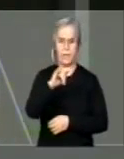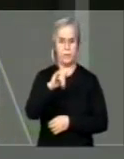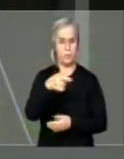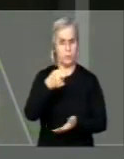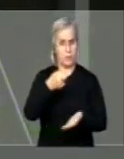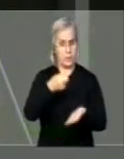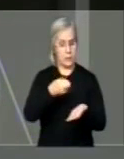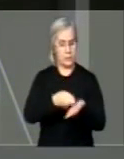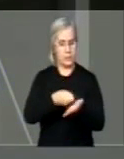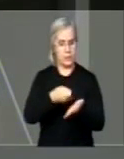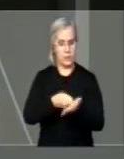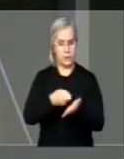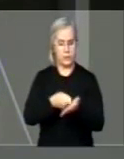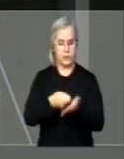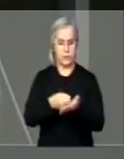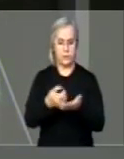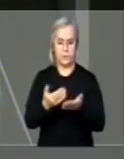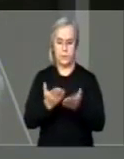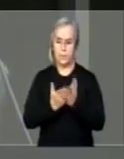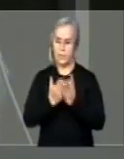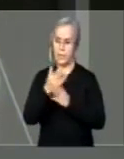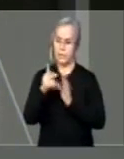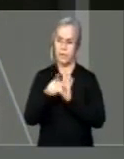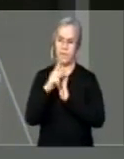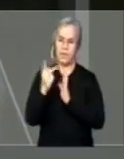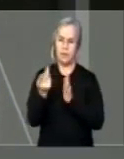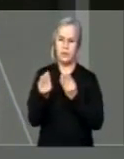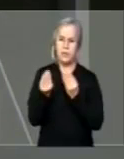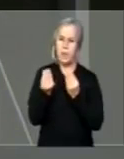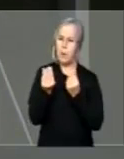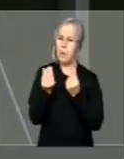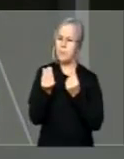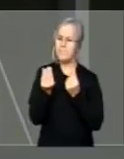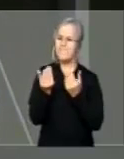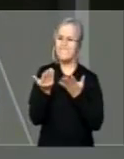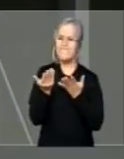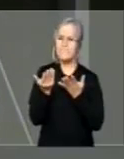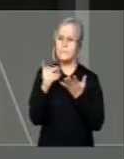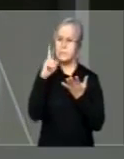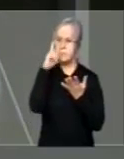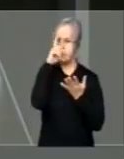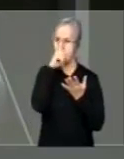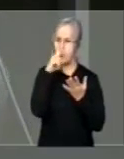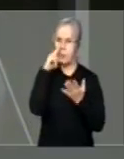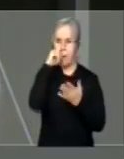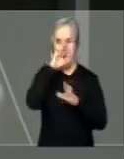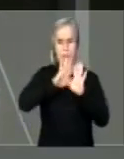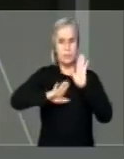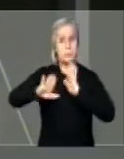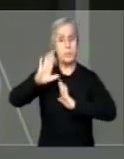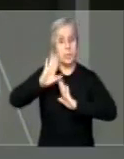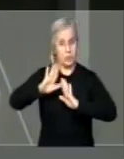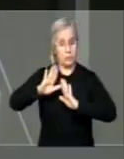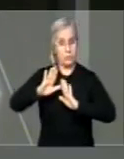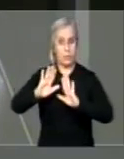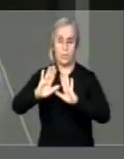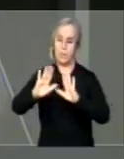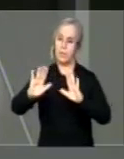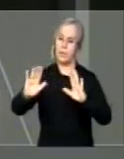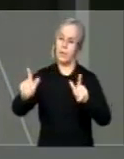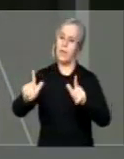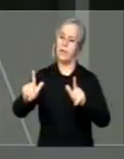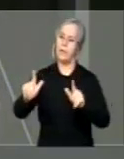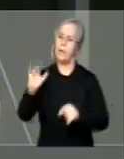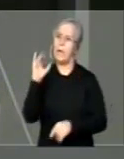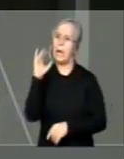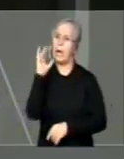exige, até pelo seu grau de letalidade, é evidente que a eficiência é